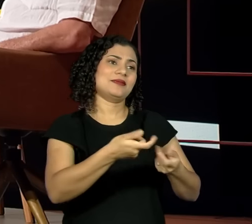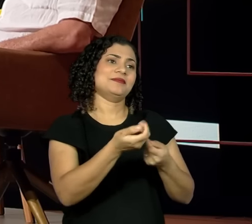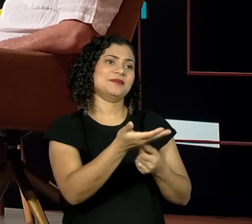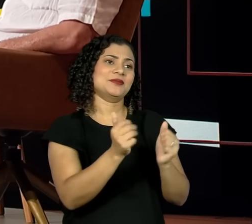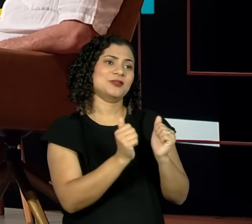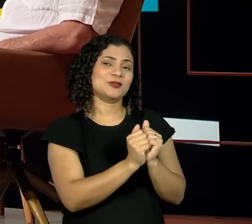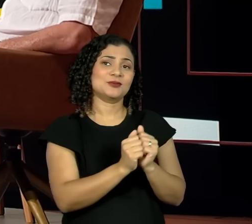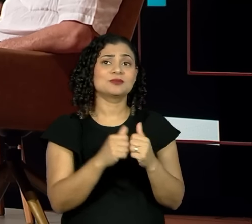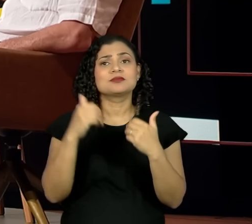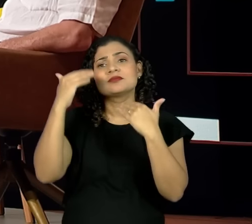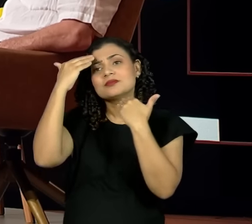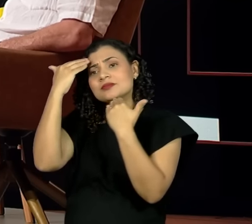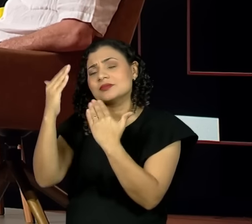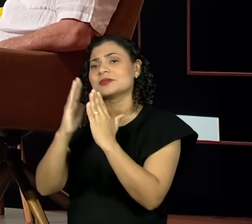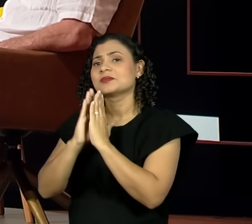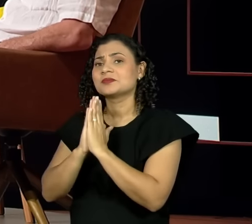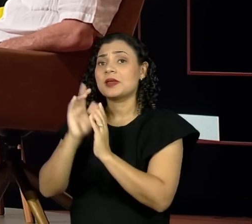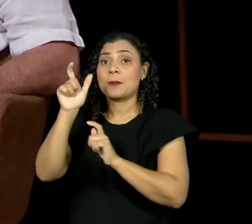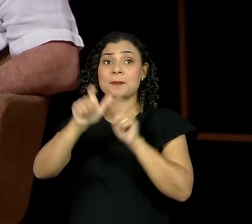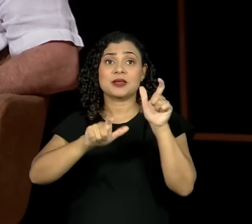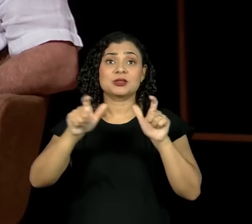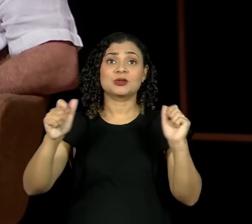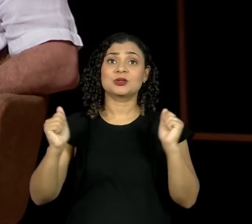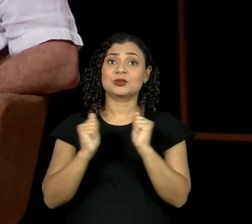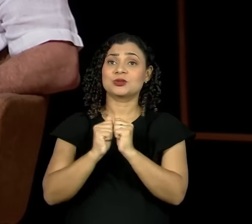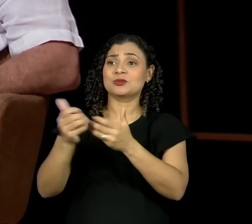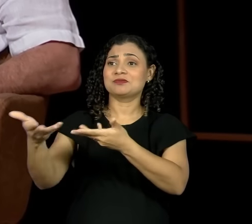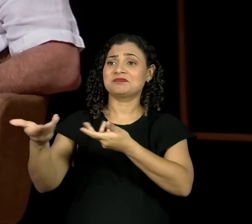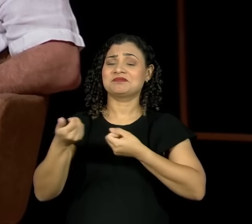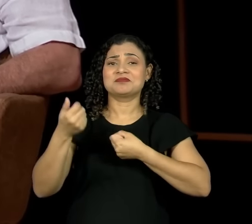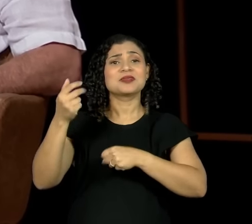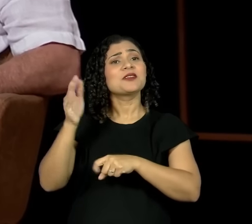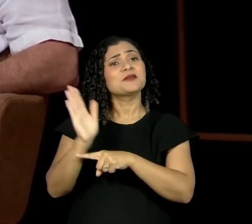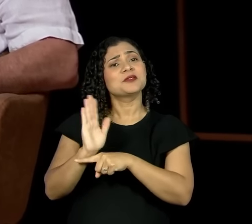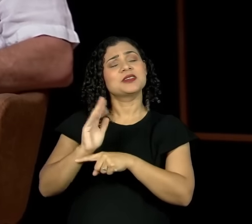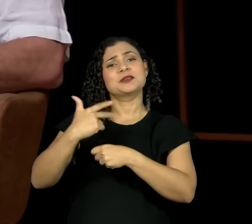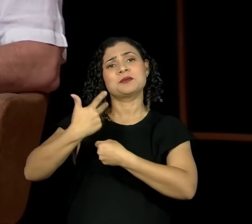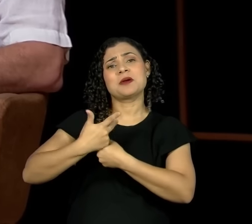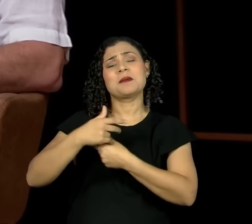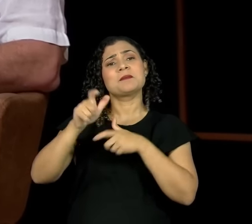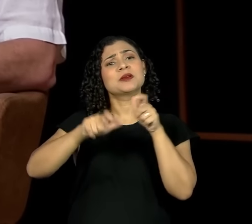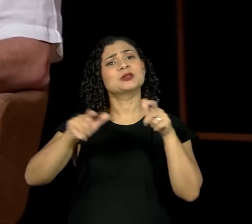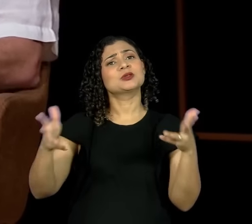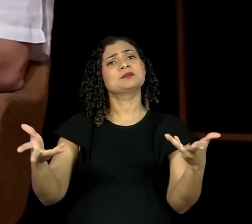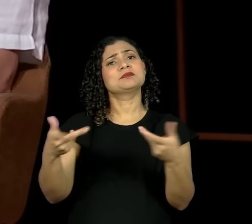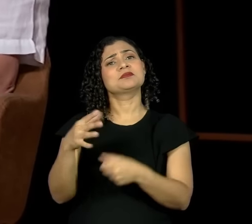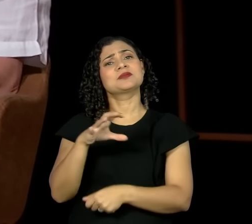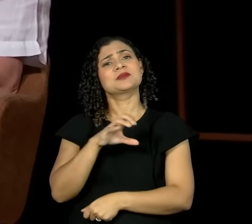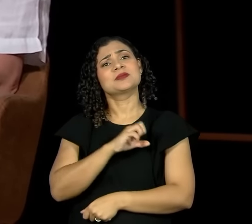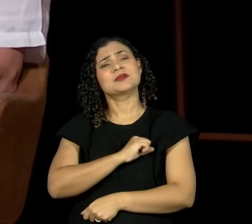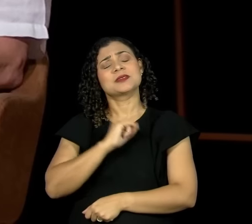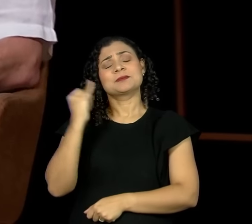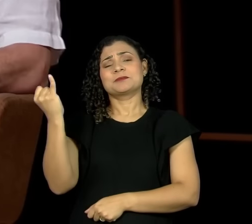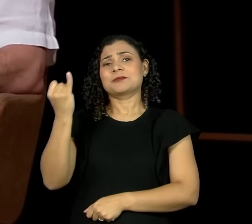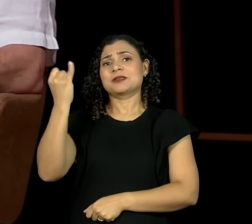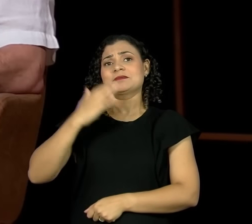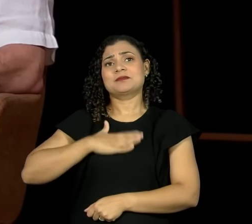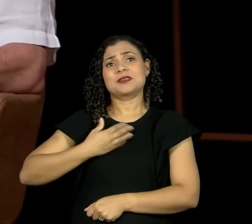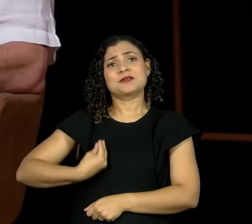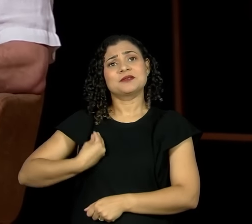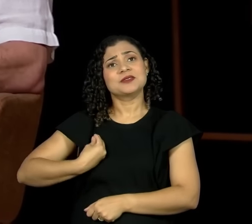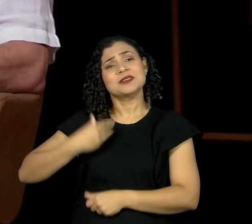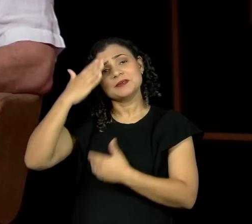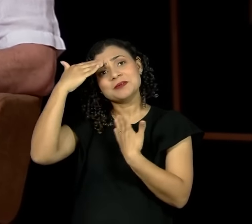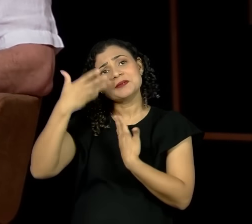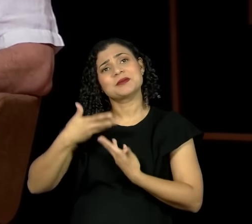obrigado agradeço muito as pessoas que vocês trouxeram aqui são grandes amores pessoas marcantes e obrigado pelo convite